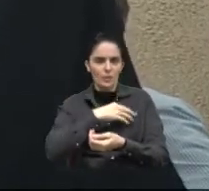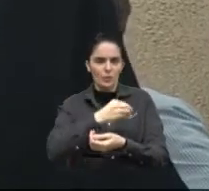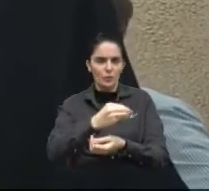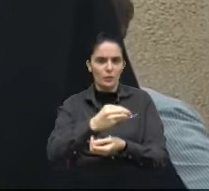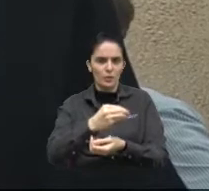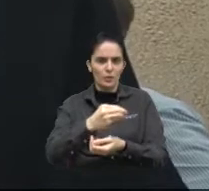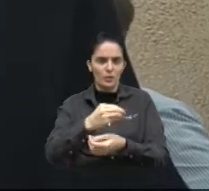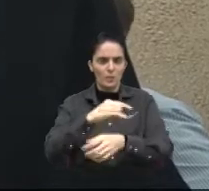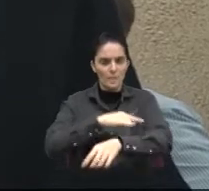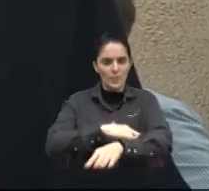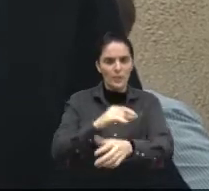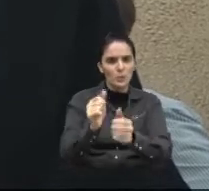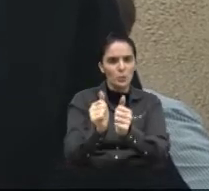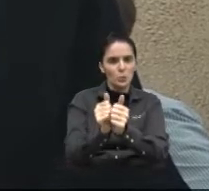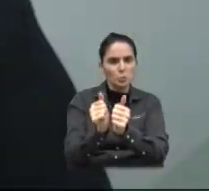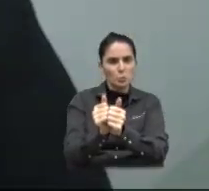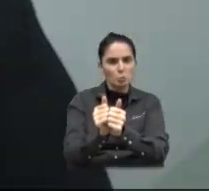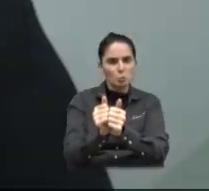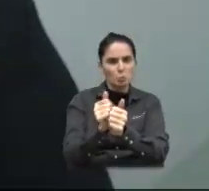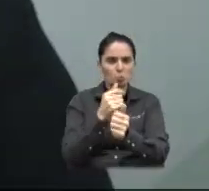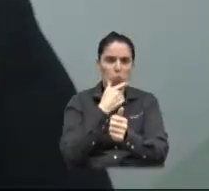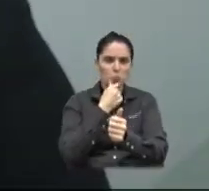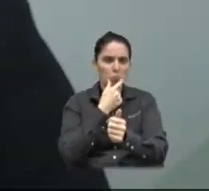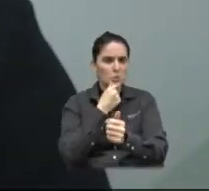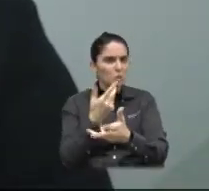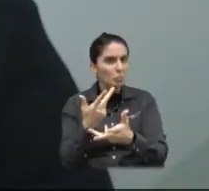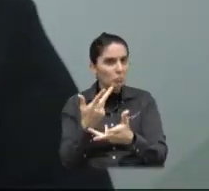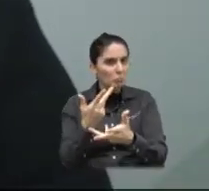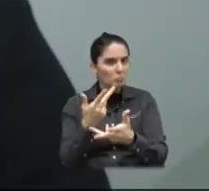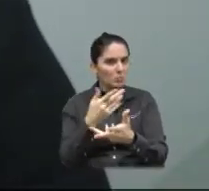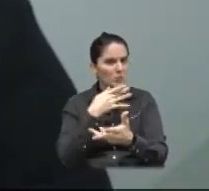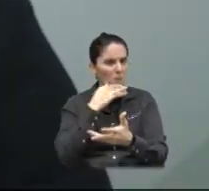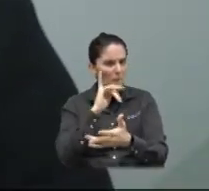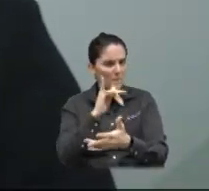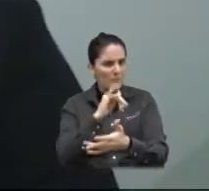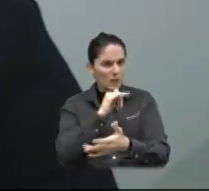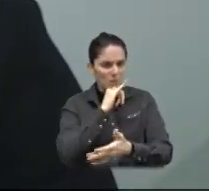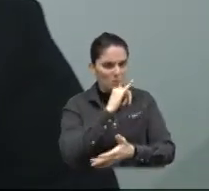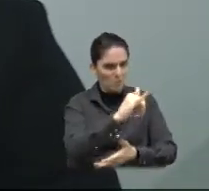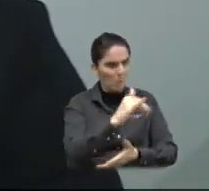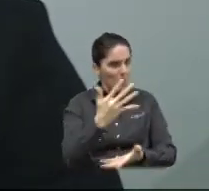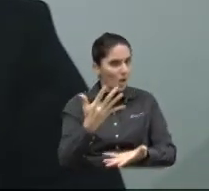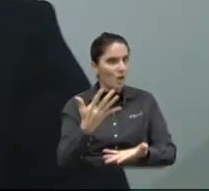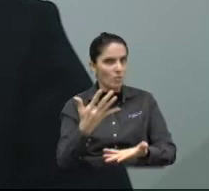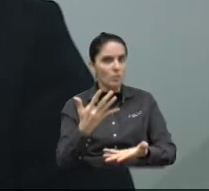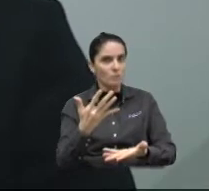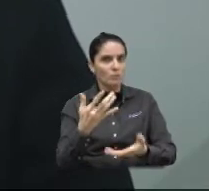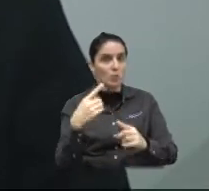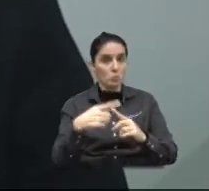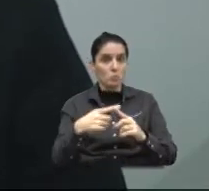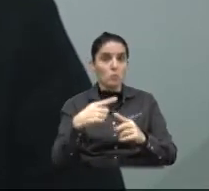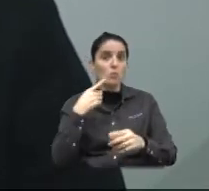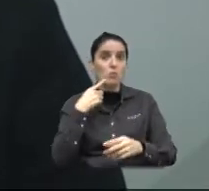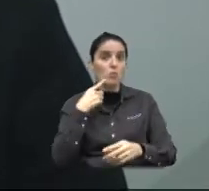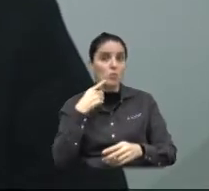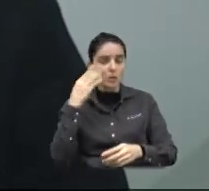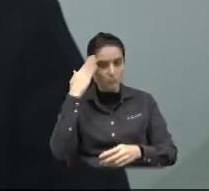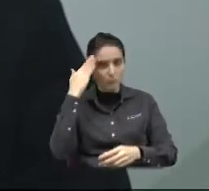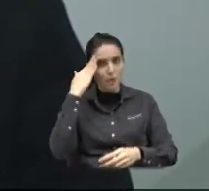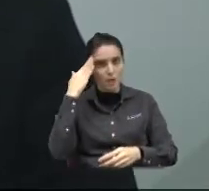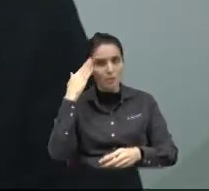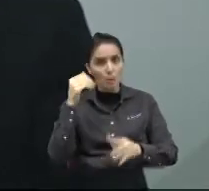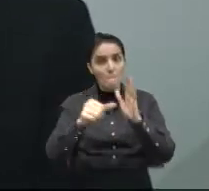18 será que esses pais foi informado porque se eu fosse informado se o primeiro na escola